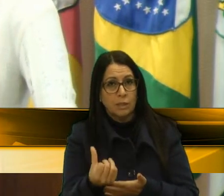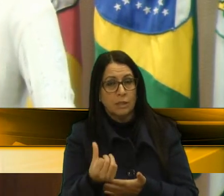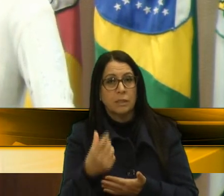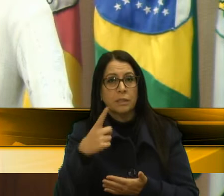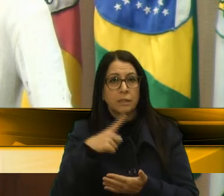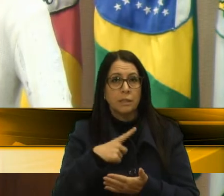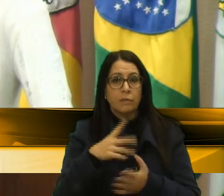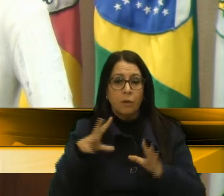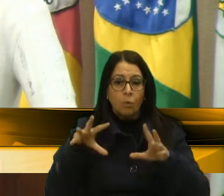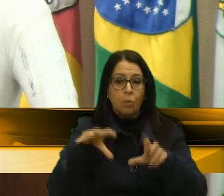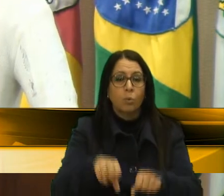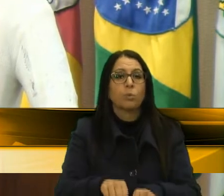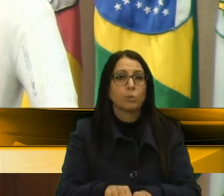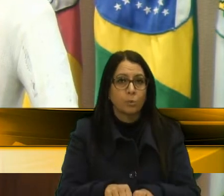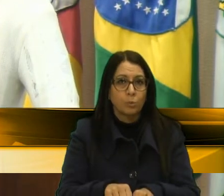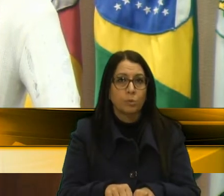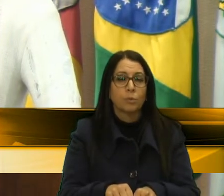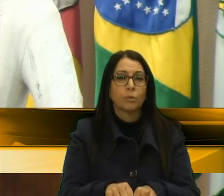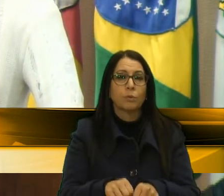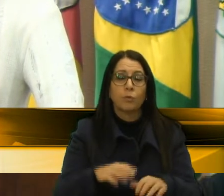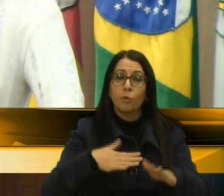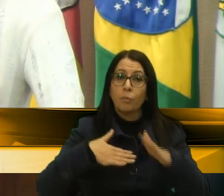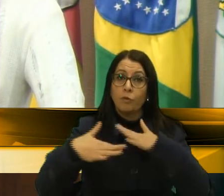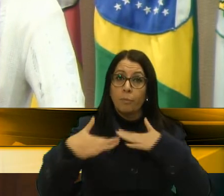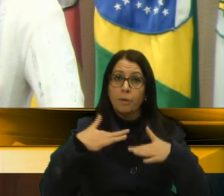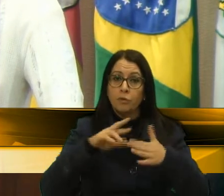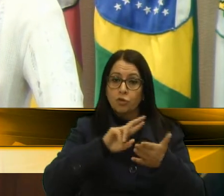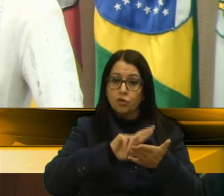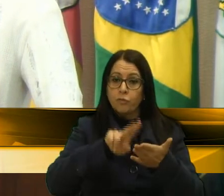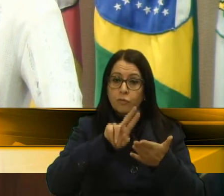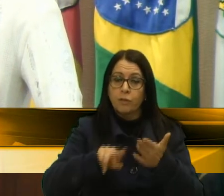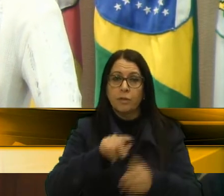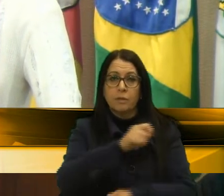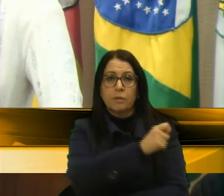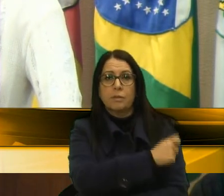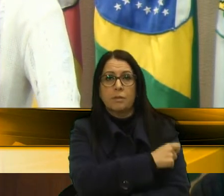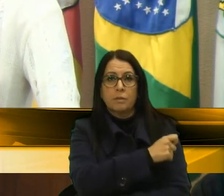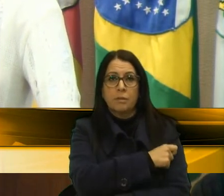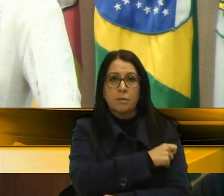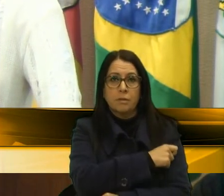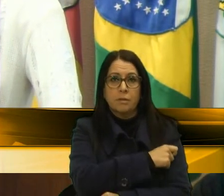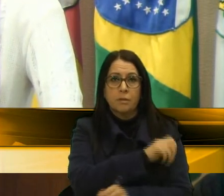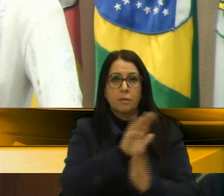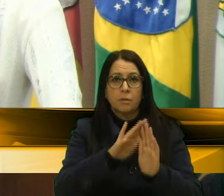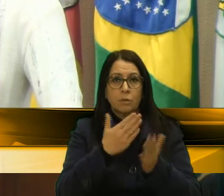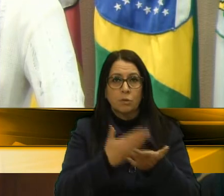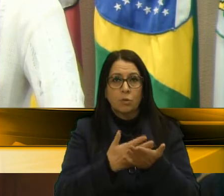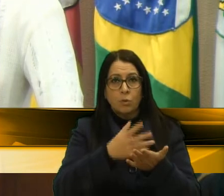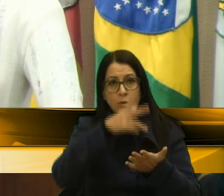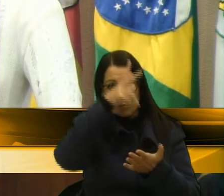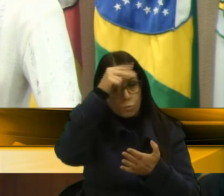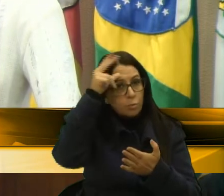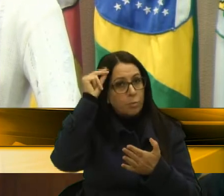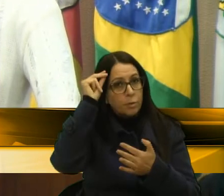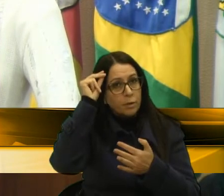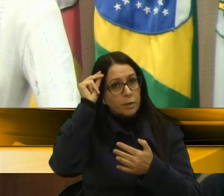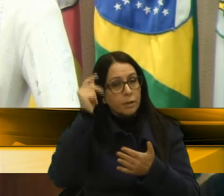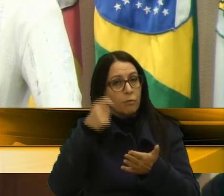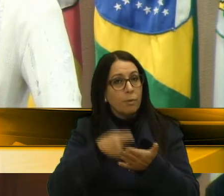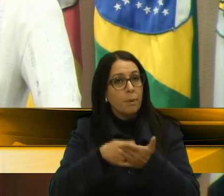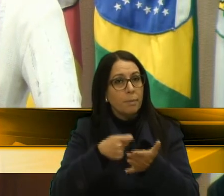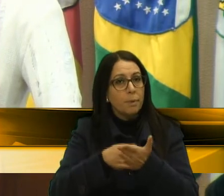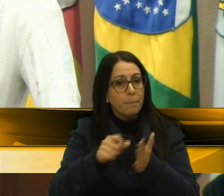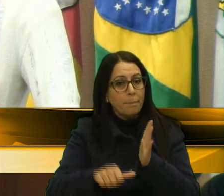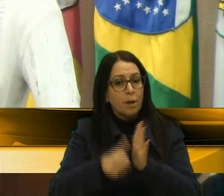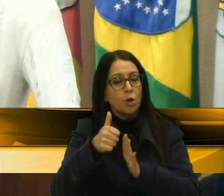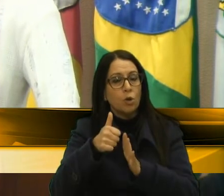as ocupações, que foi um movimento de diversos estudantes da rede pública, que estavam reivindicando